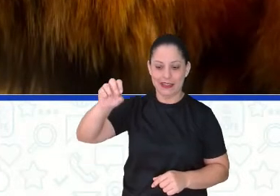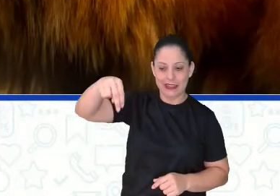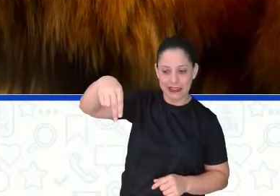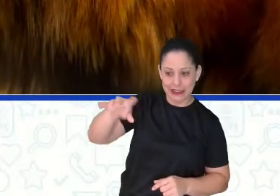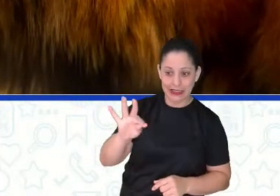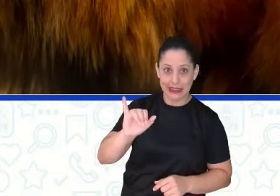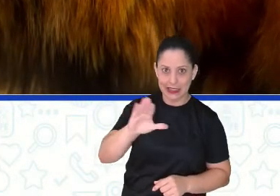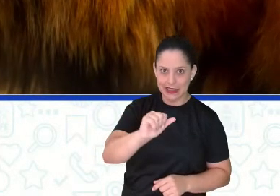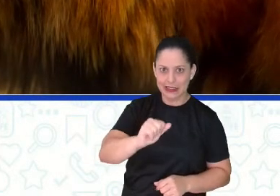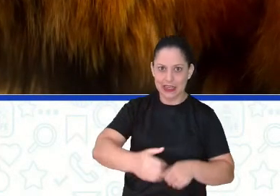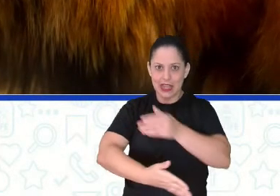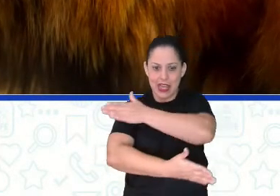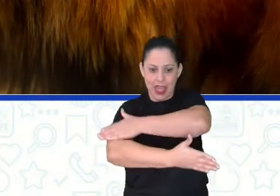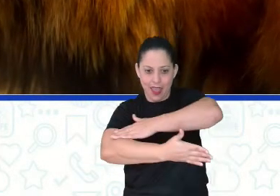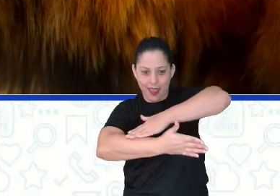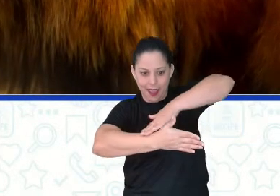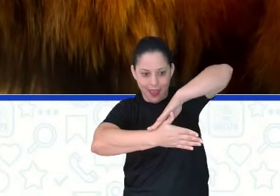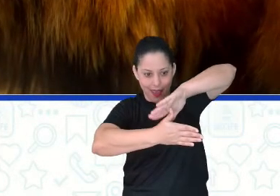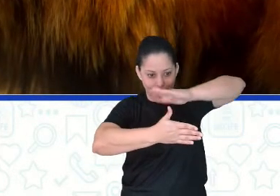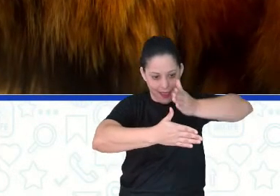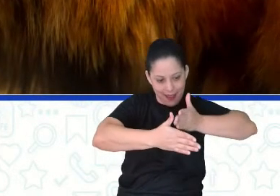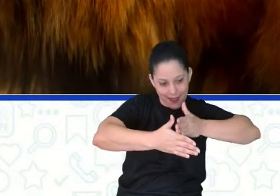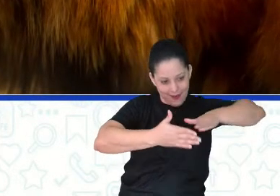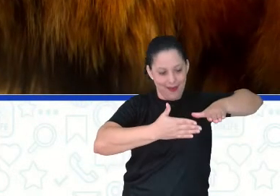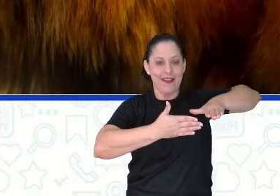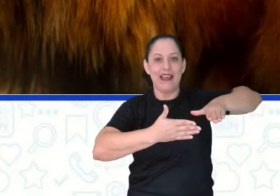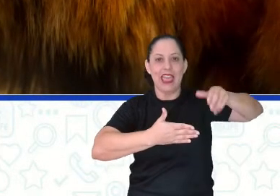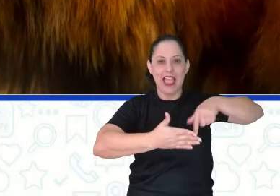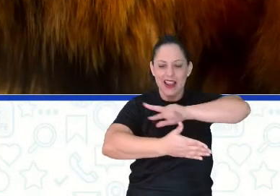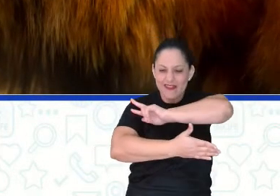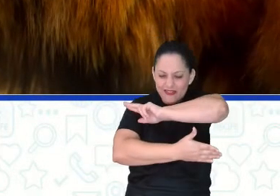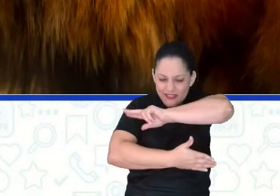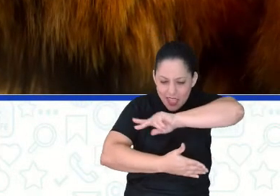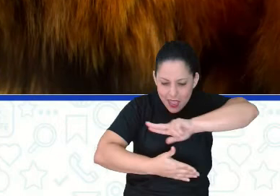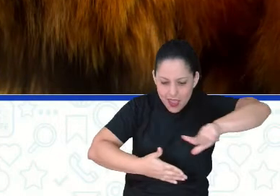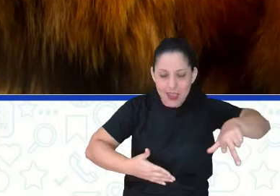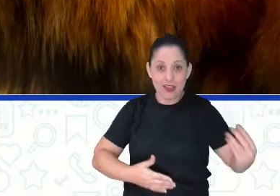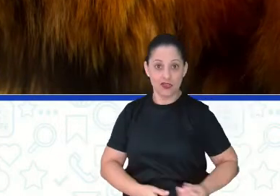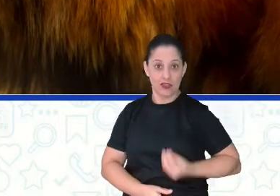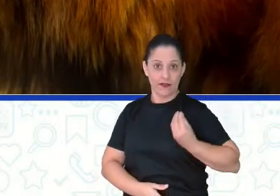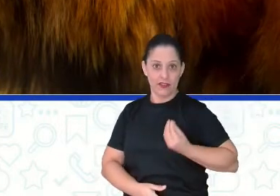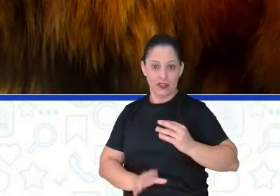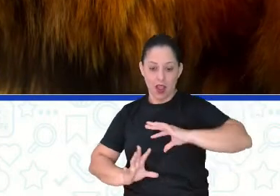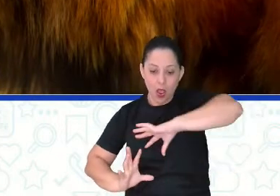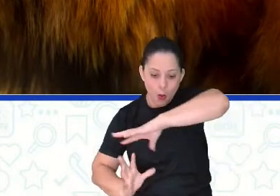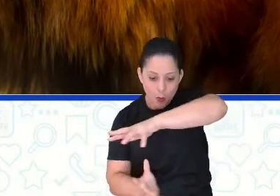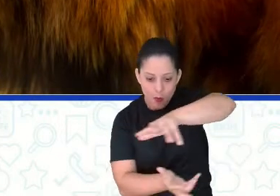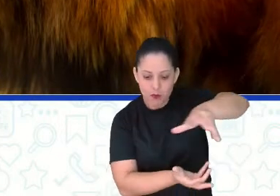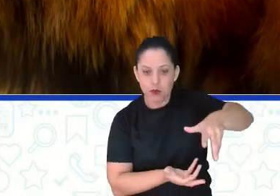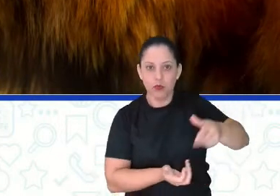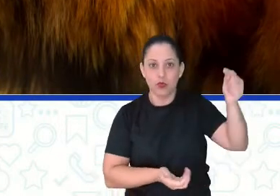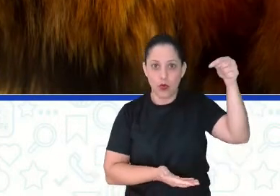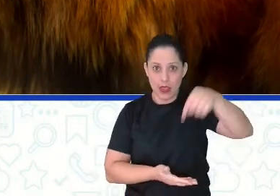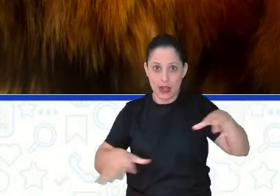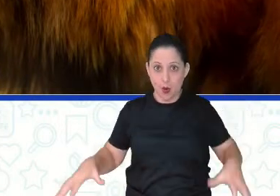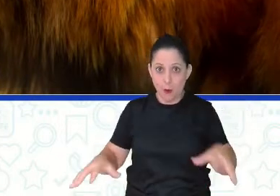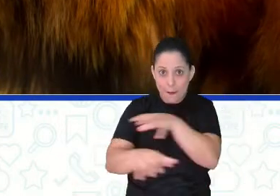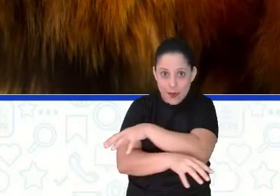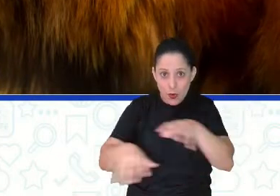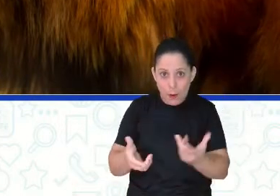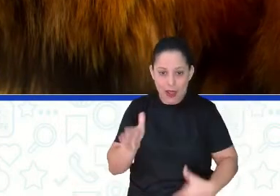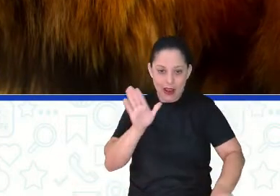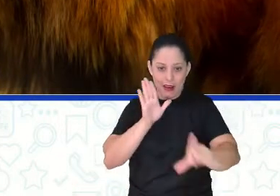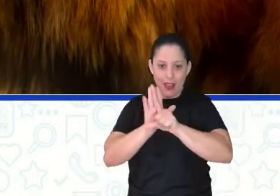símbolo da Mata Atlântica. Ela é rica em biodiversidade de vida no nosso planeta. E é um bioma protegido por